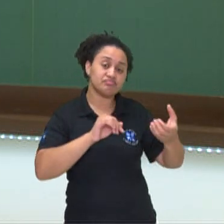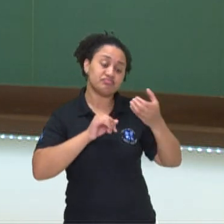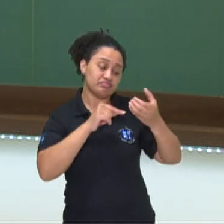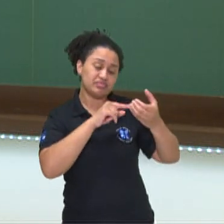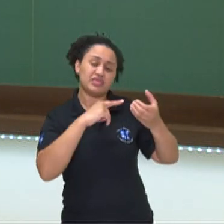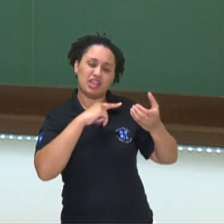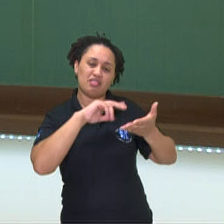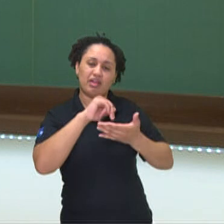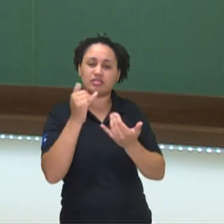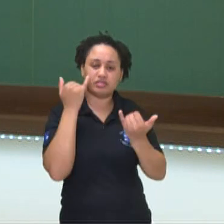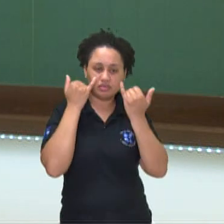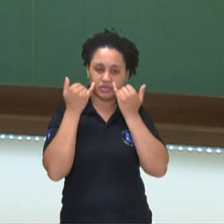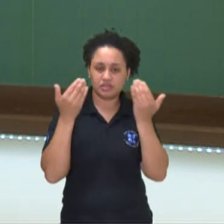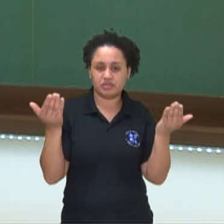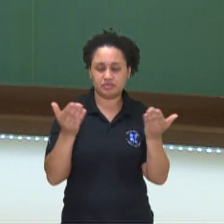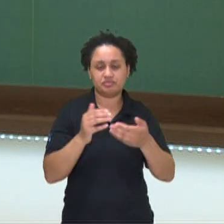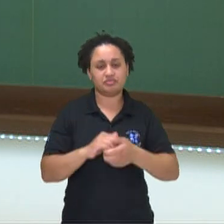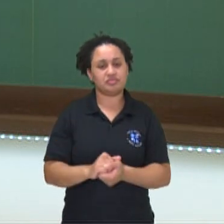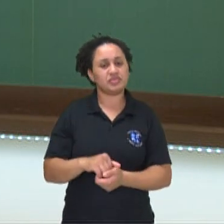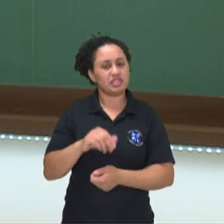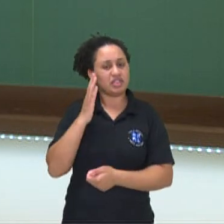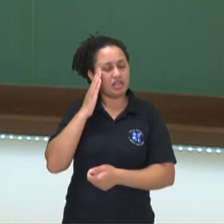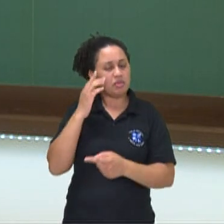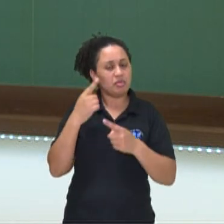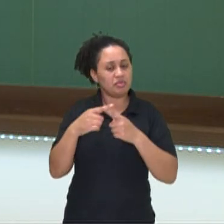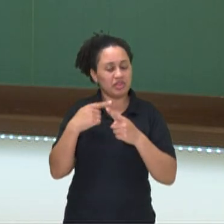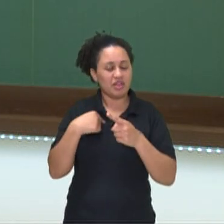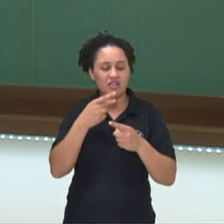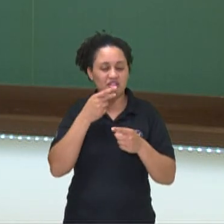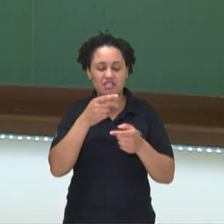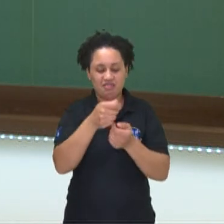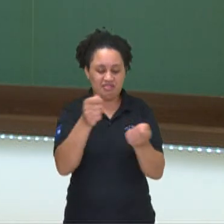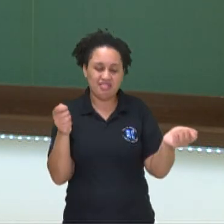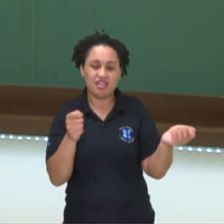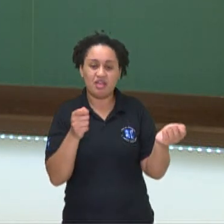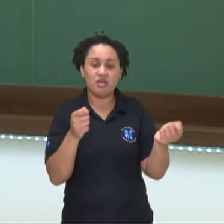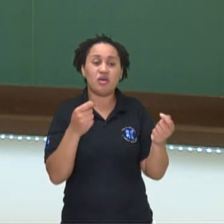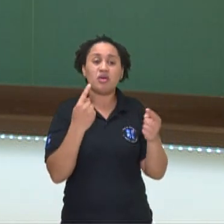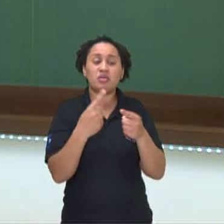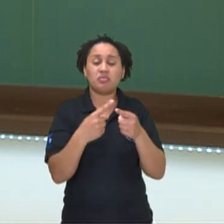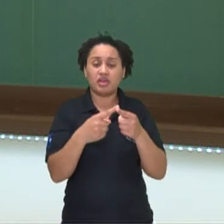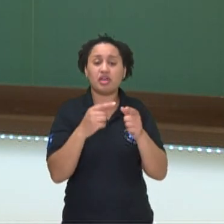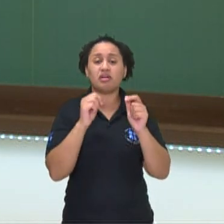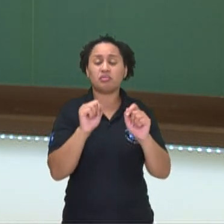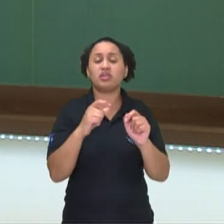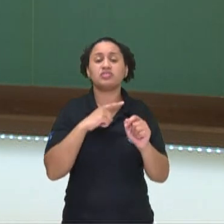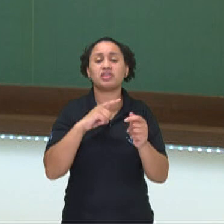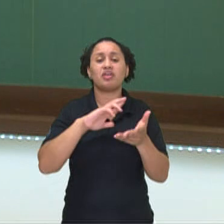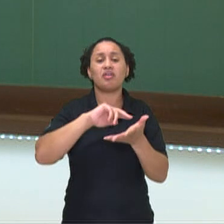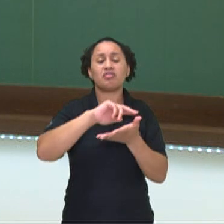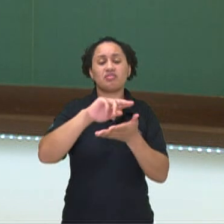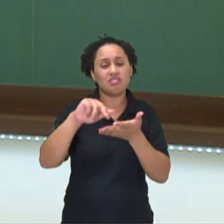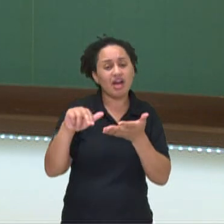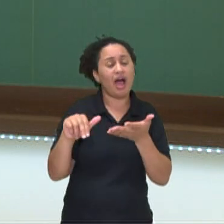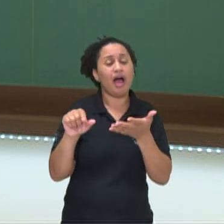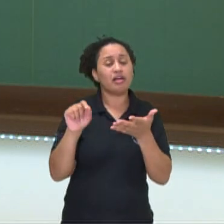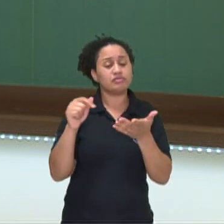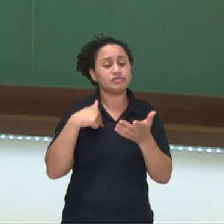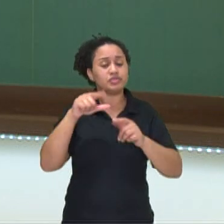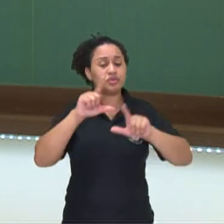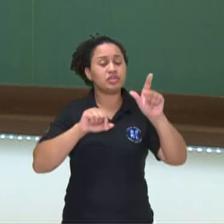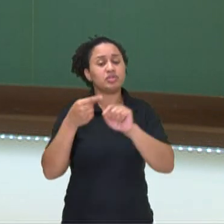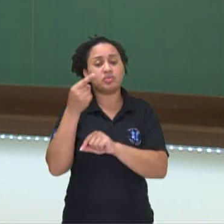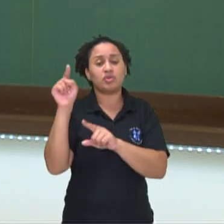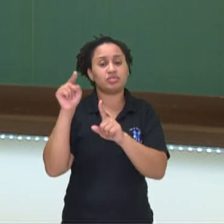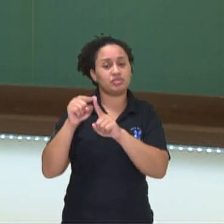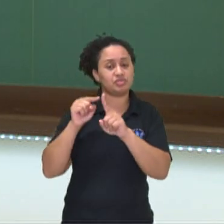infinidade de informações. E sabe por que eu disse para você não arrancar a folha, não sair rasgando? Porque existe a possibilidade de você ter escolhido um